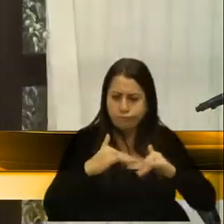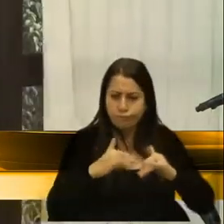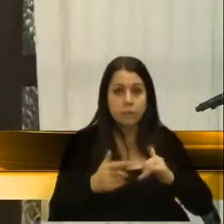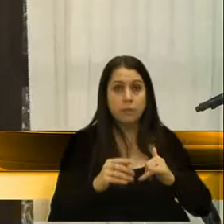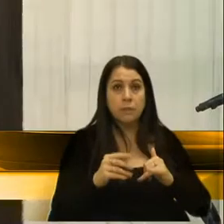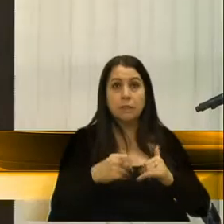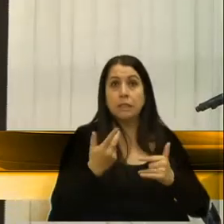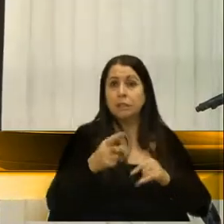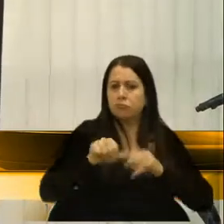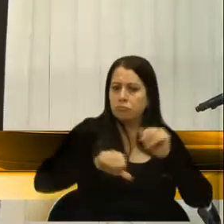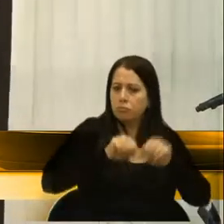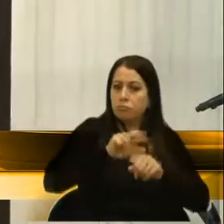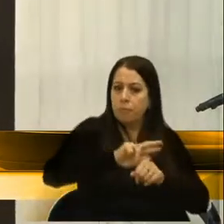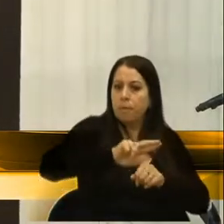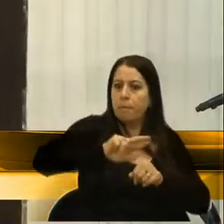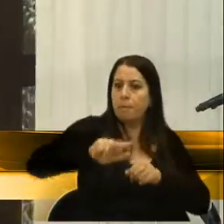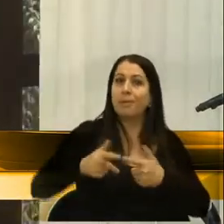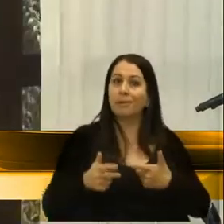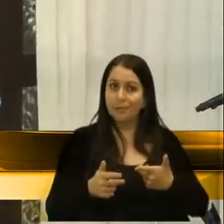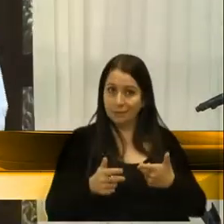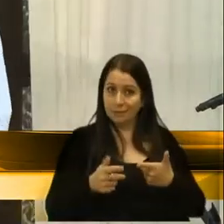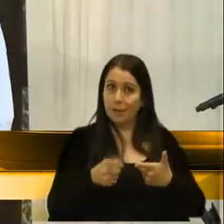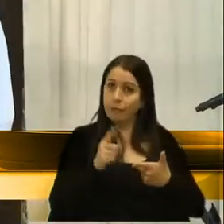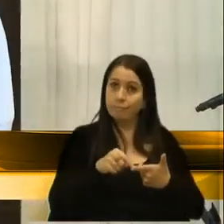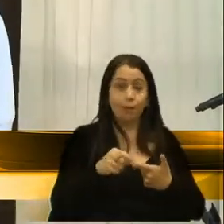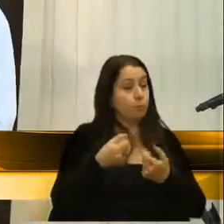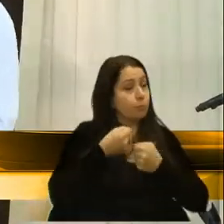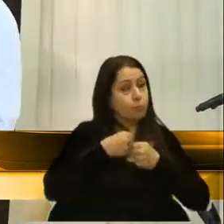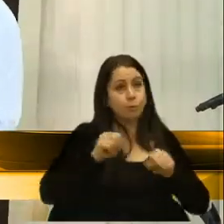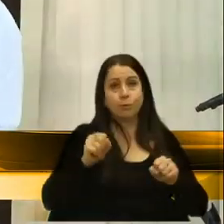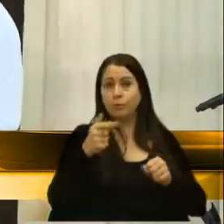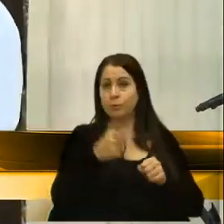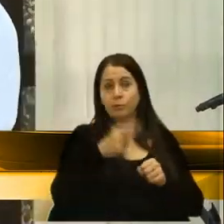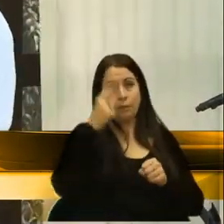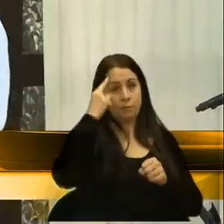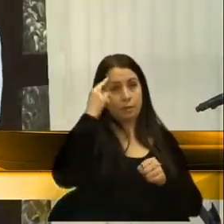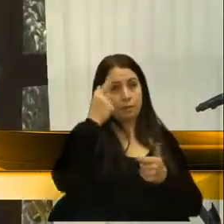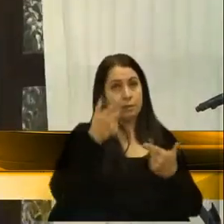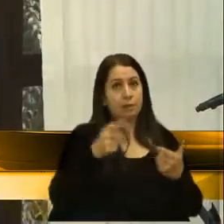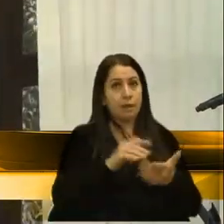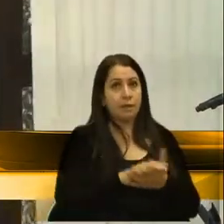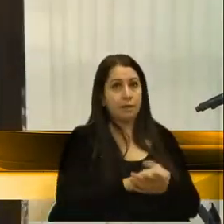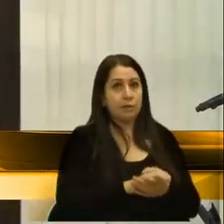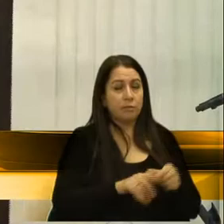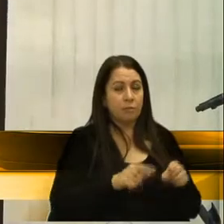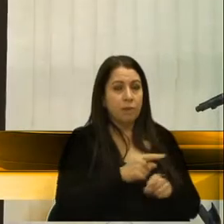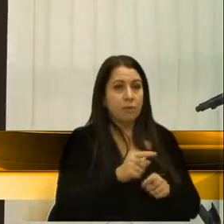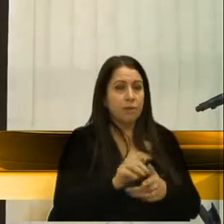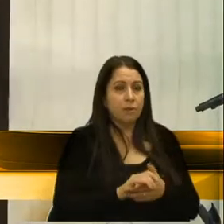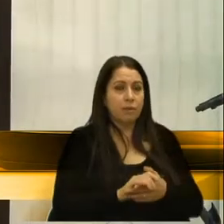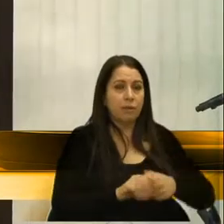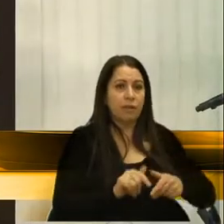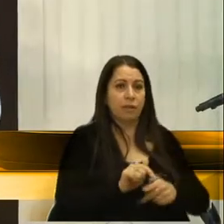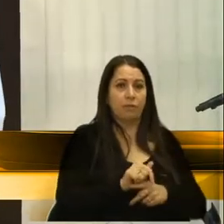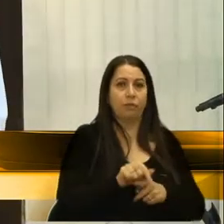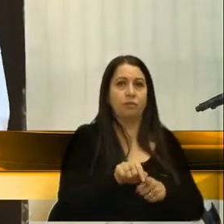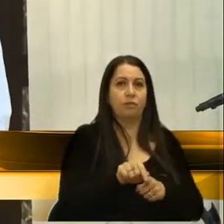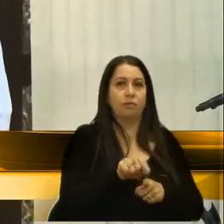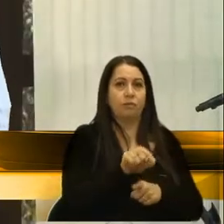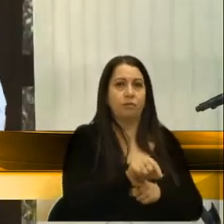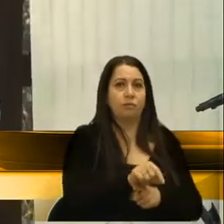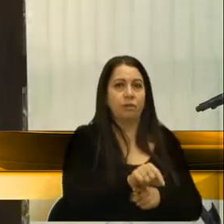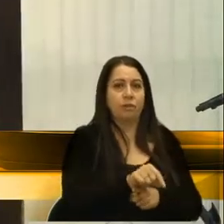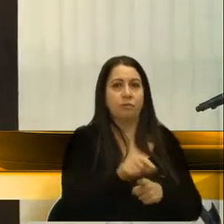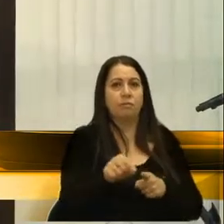muito multifuncional. Então, é incabível, é impensável que nós tenhamos, num legislativo, servidores